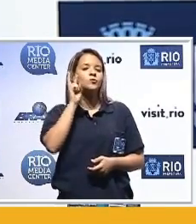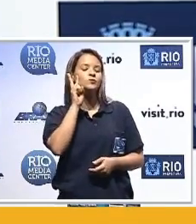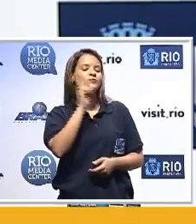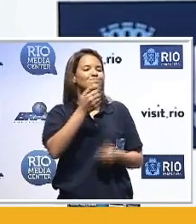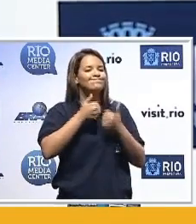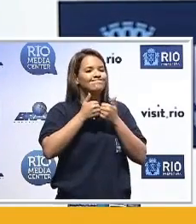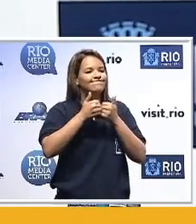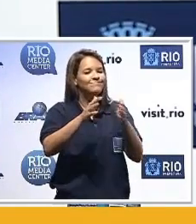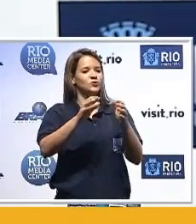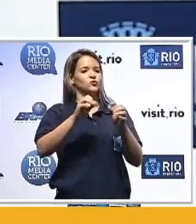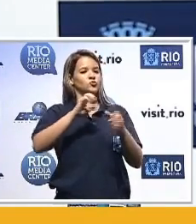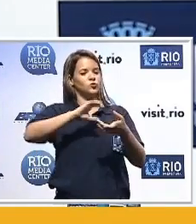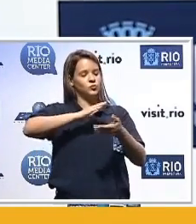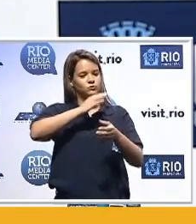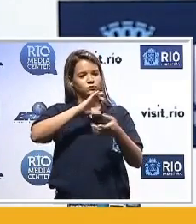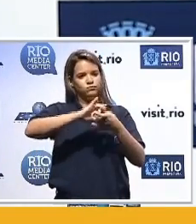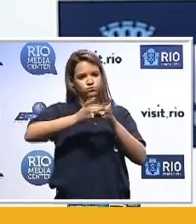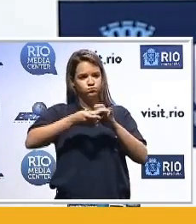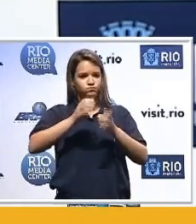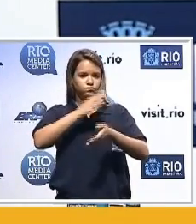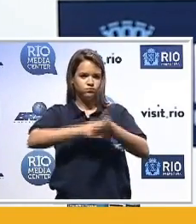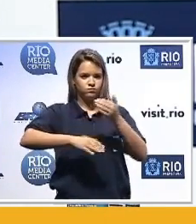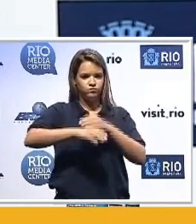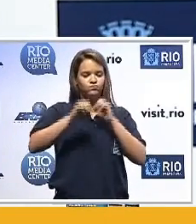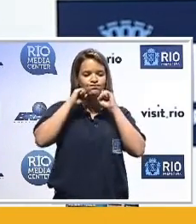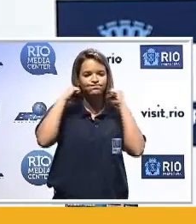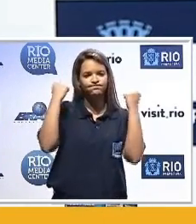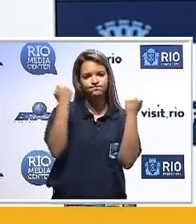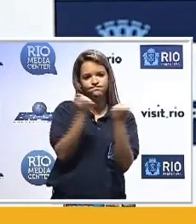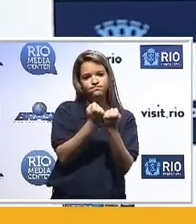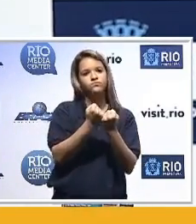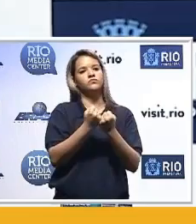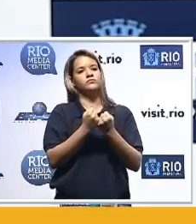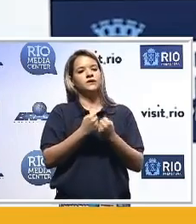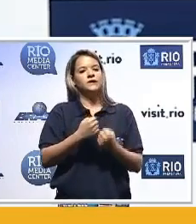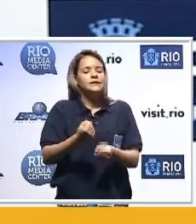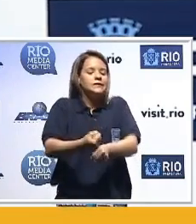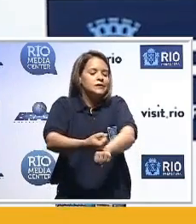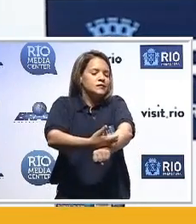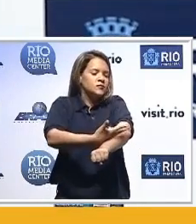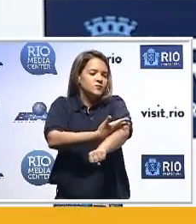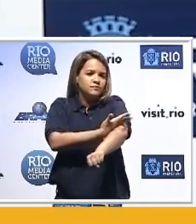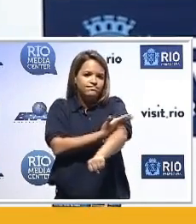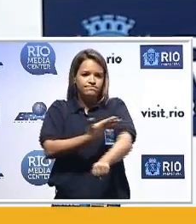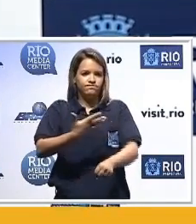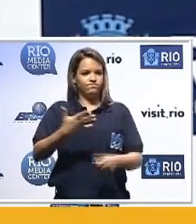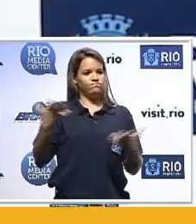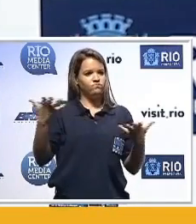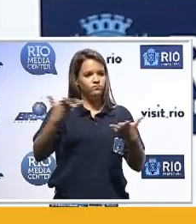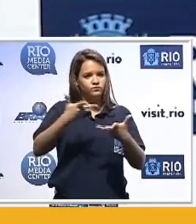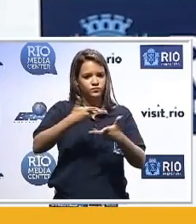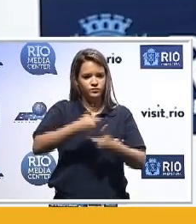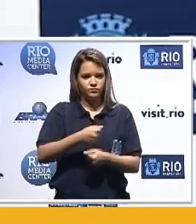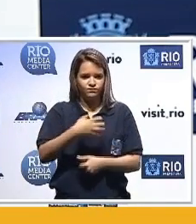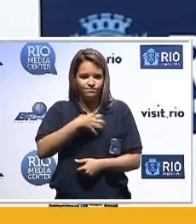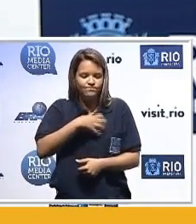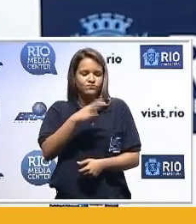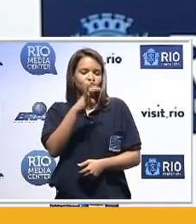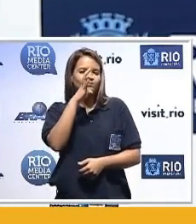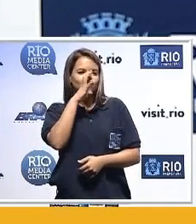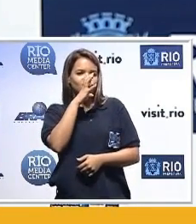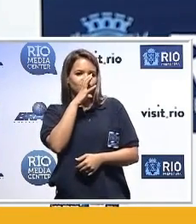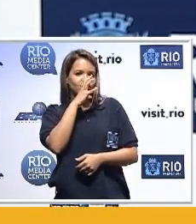no Maracanã, nos Jogos Paralímpicos, a emoção, né? O sentimento de nós todos brasileiros com